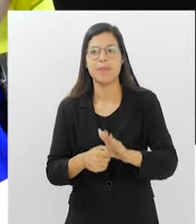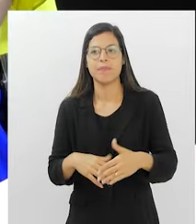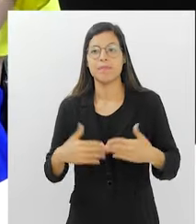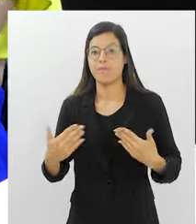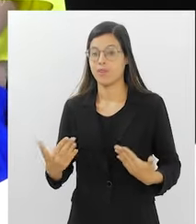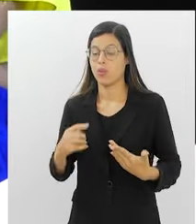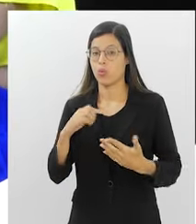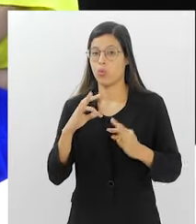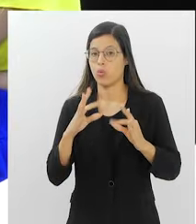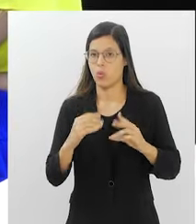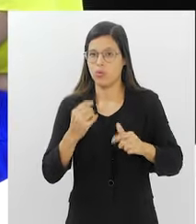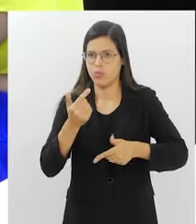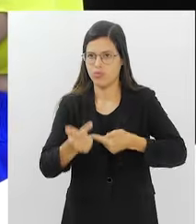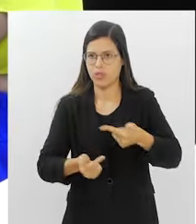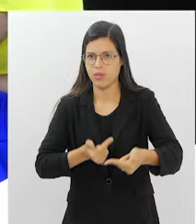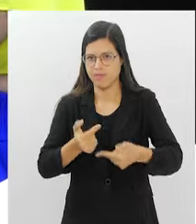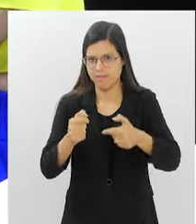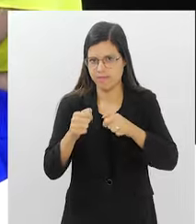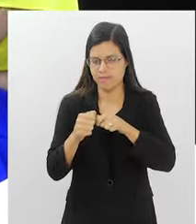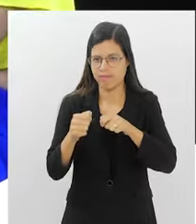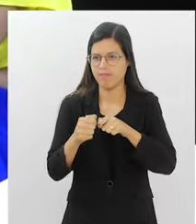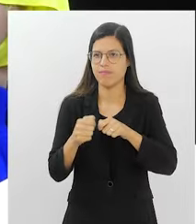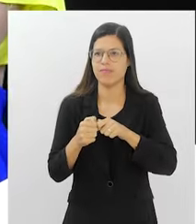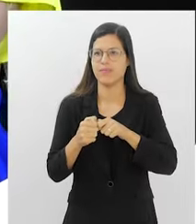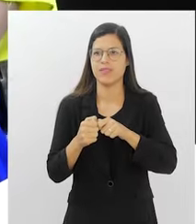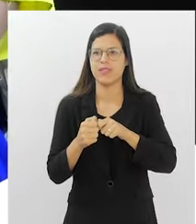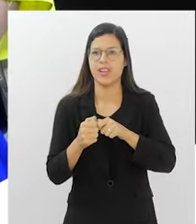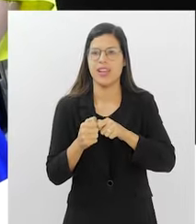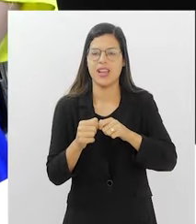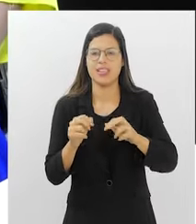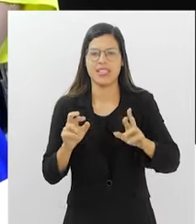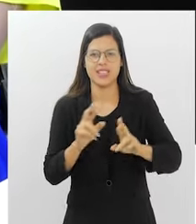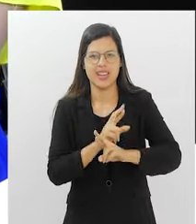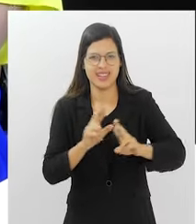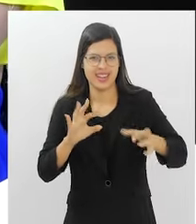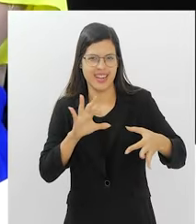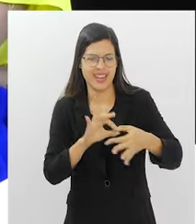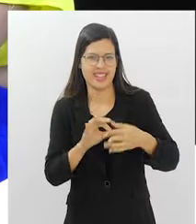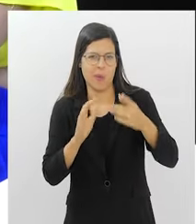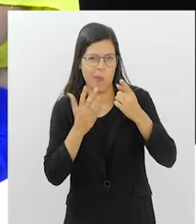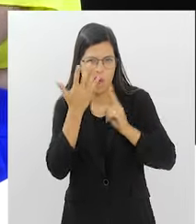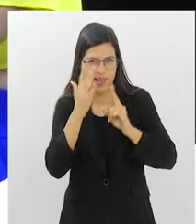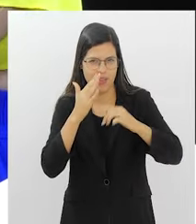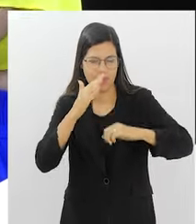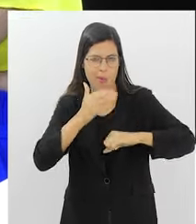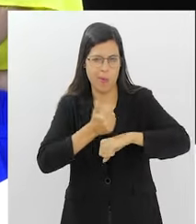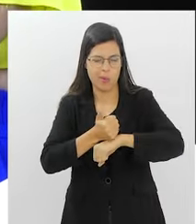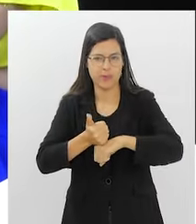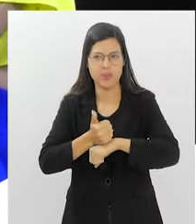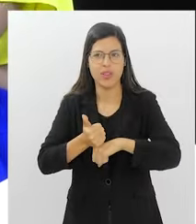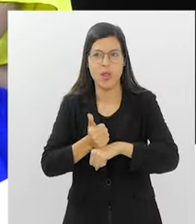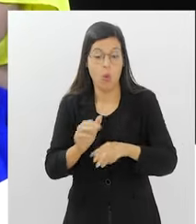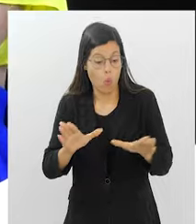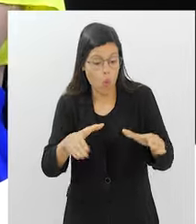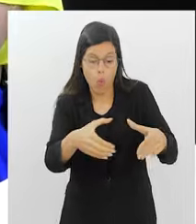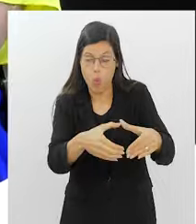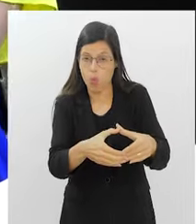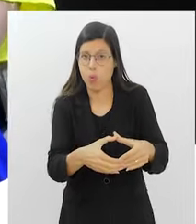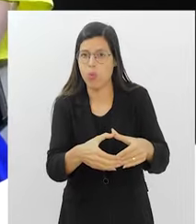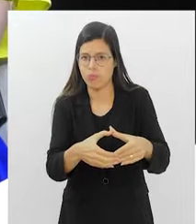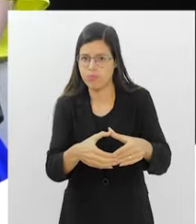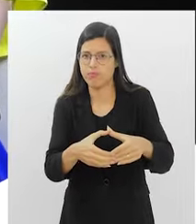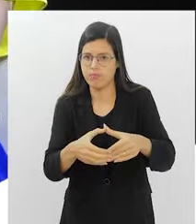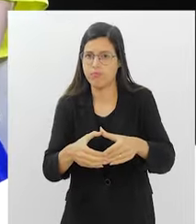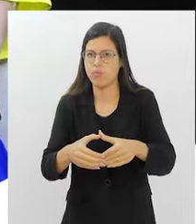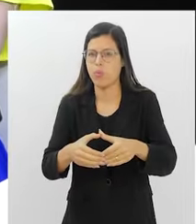todos os trabalhos que eu que eu tenho feito né acho que a relação com o carnavalesco é com a equipe não só com o